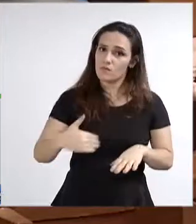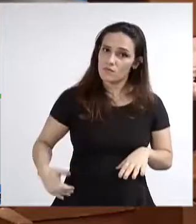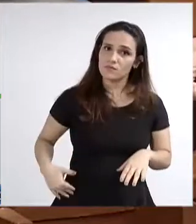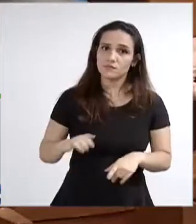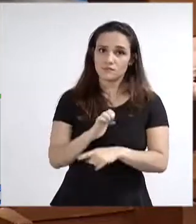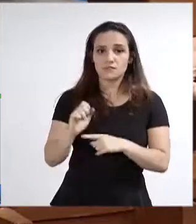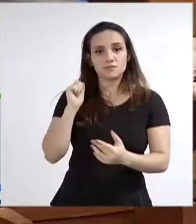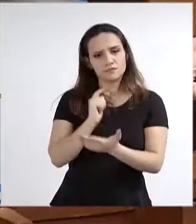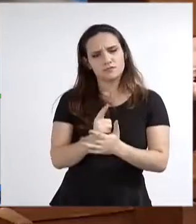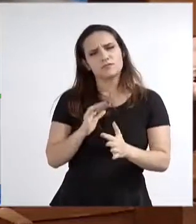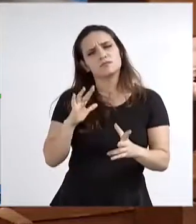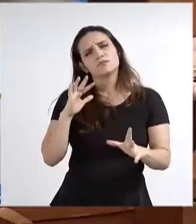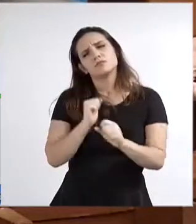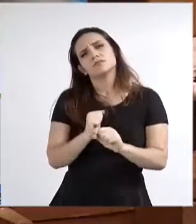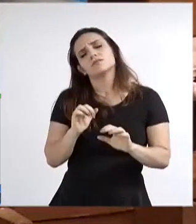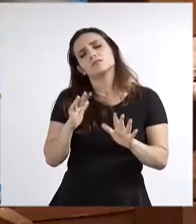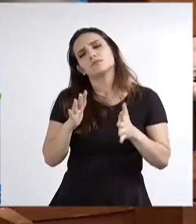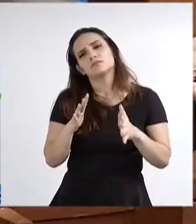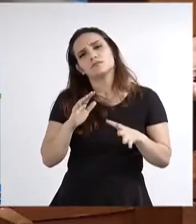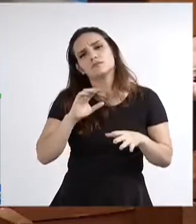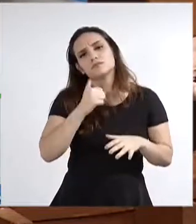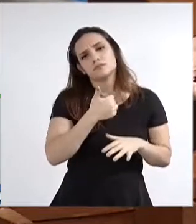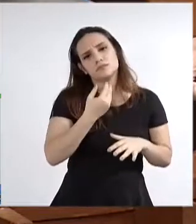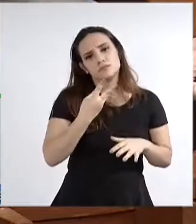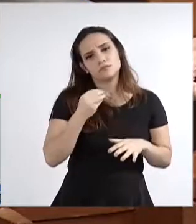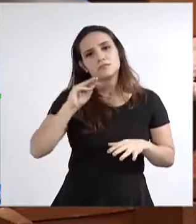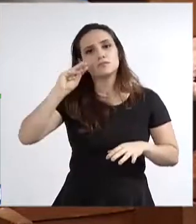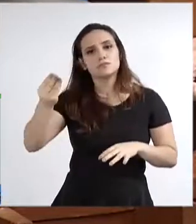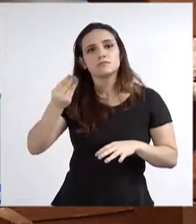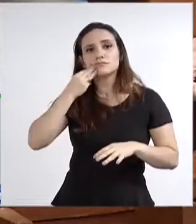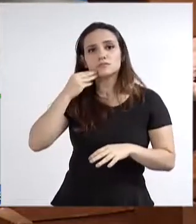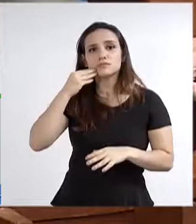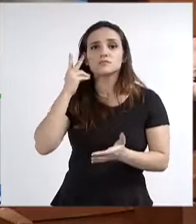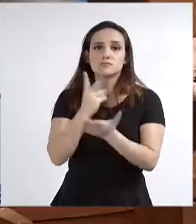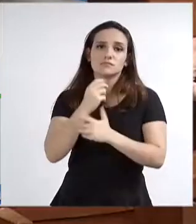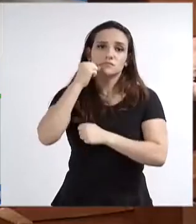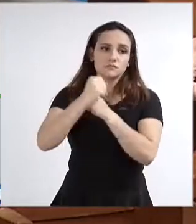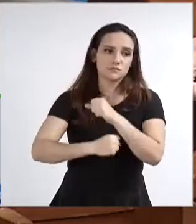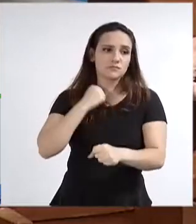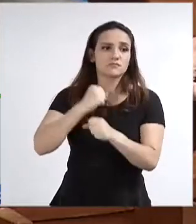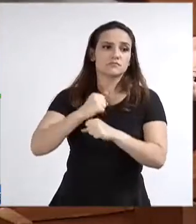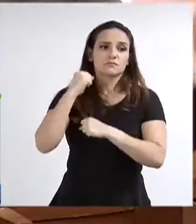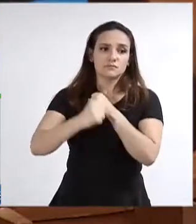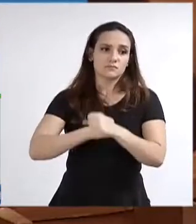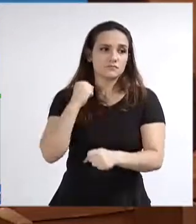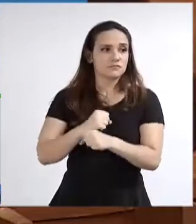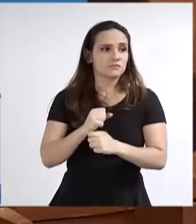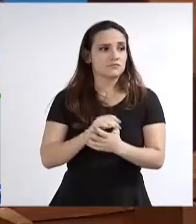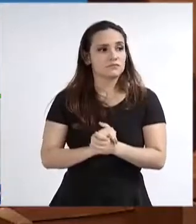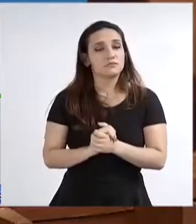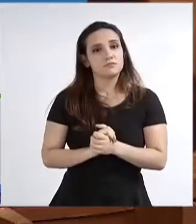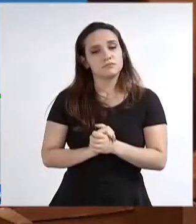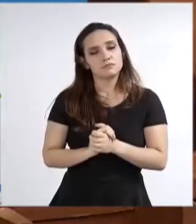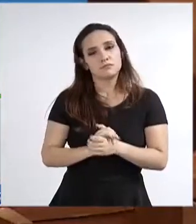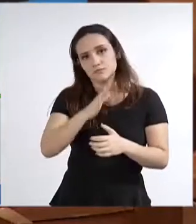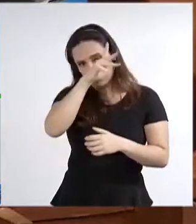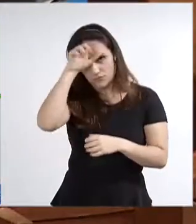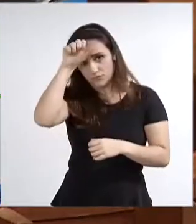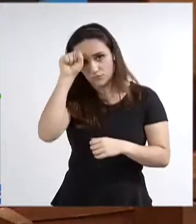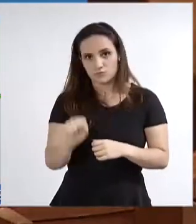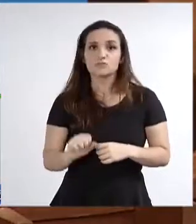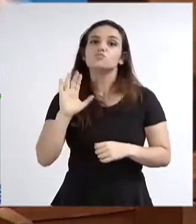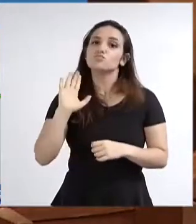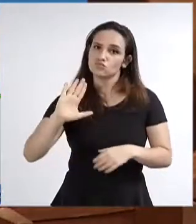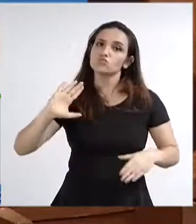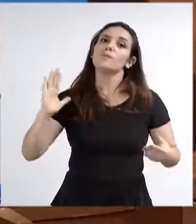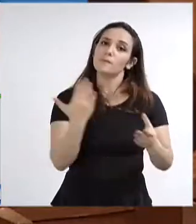custa aproximadamente 130 milhões por ano. Mato Grosso do Sul judicializou, deputado